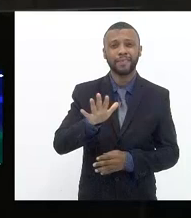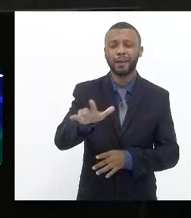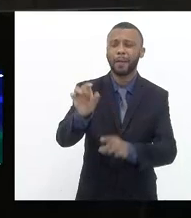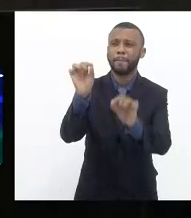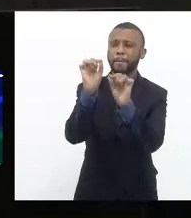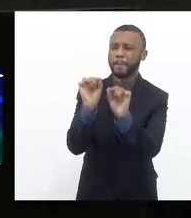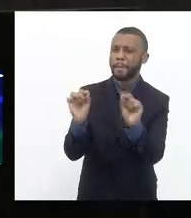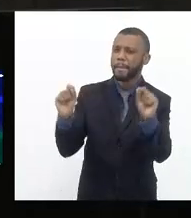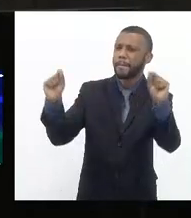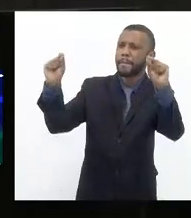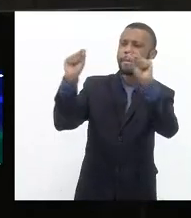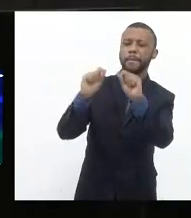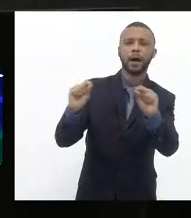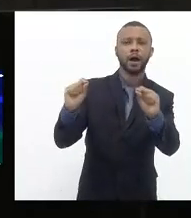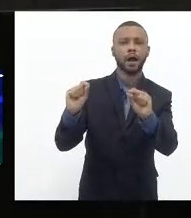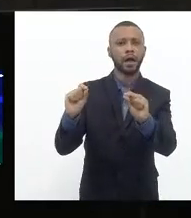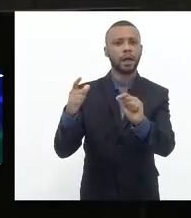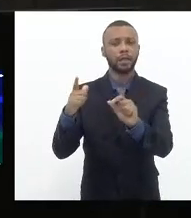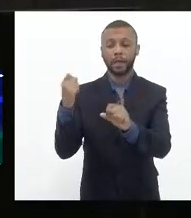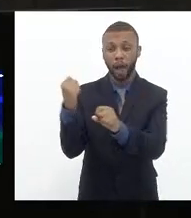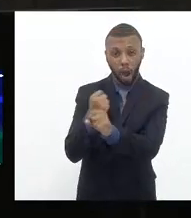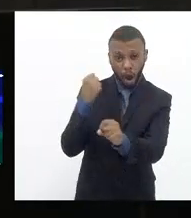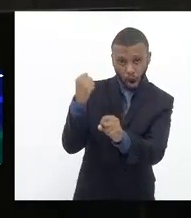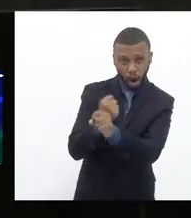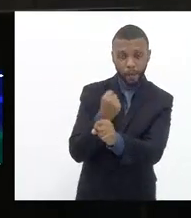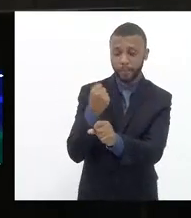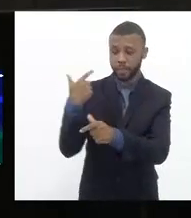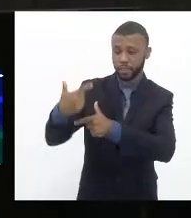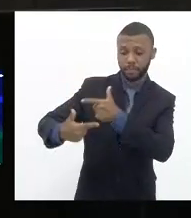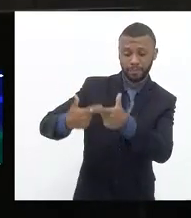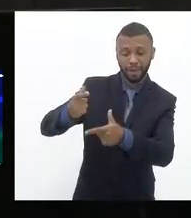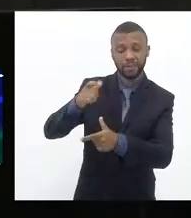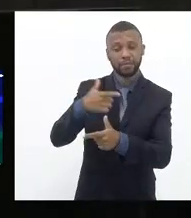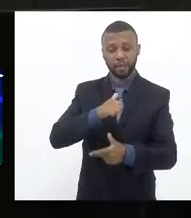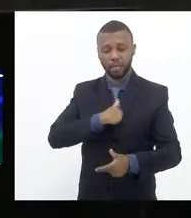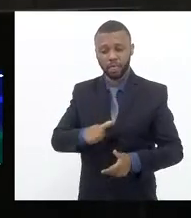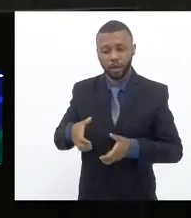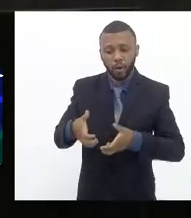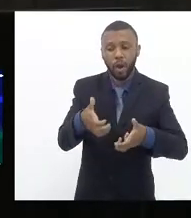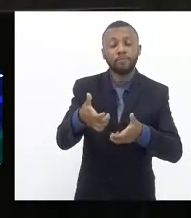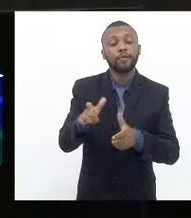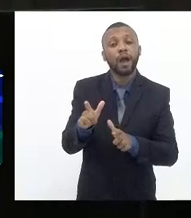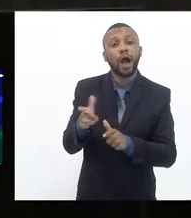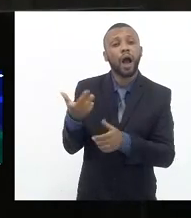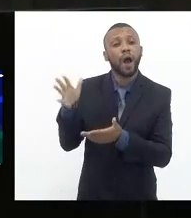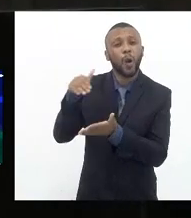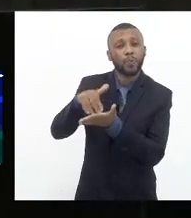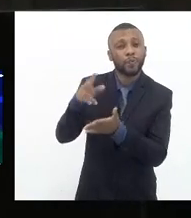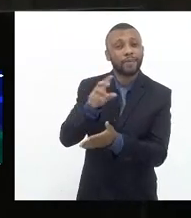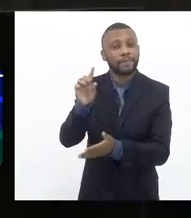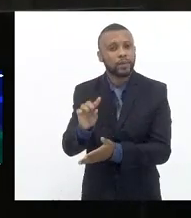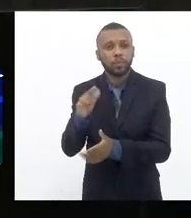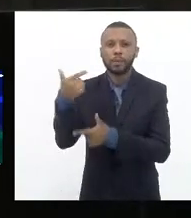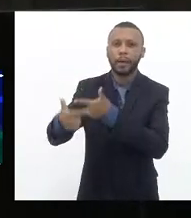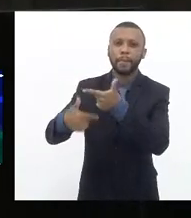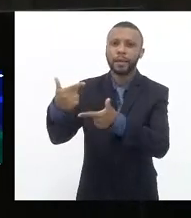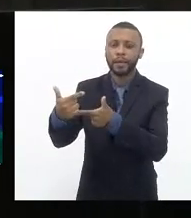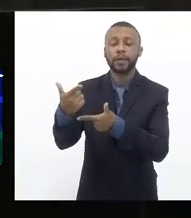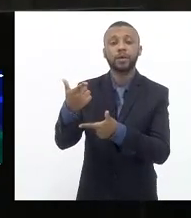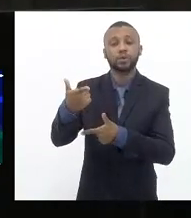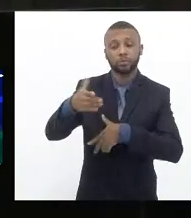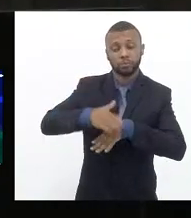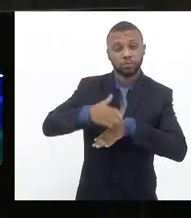de água, de saneamento, eu fui, a última intervenção foi quando eu estava trabalhando como superintendente desse